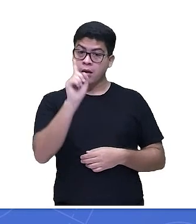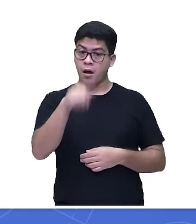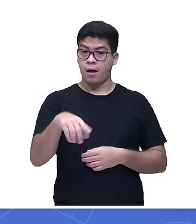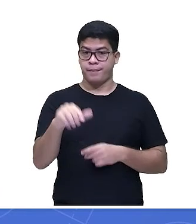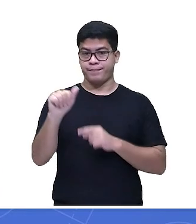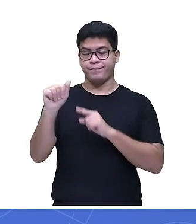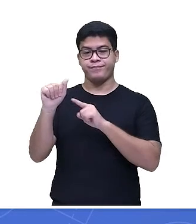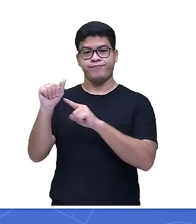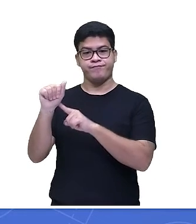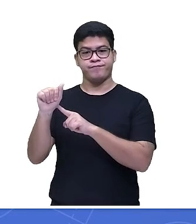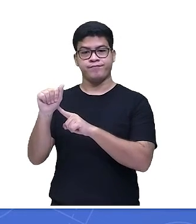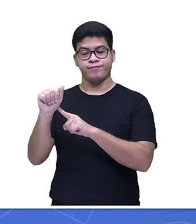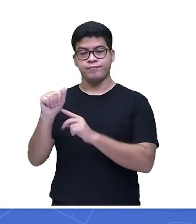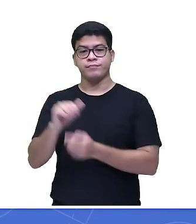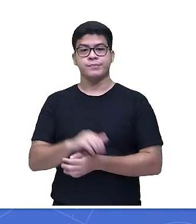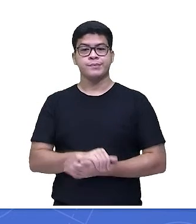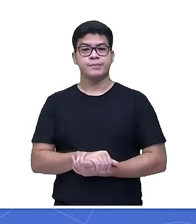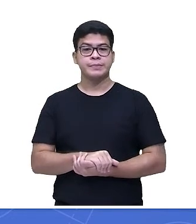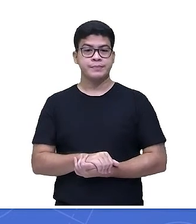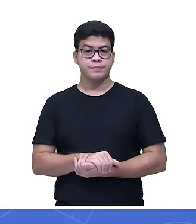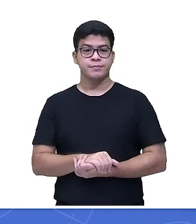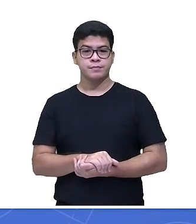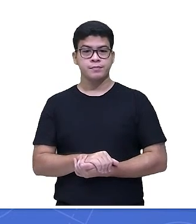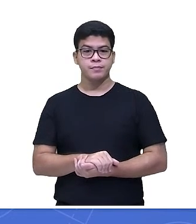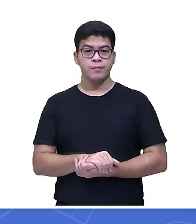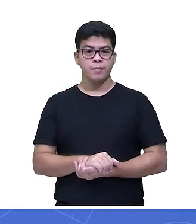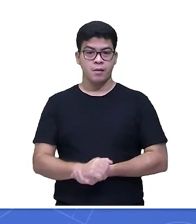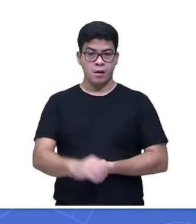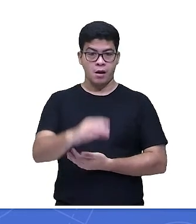letra A. Muito bem, José.